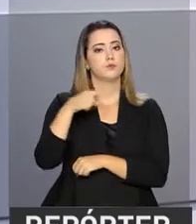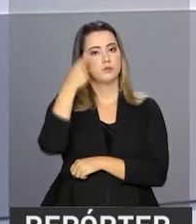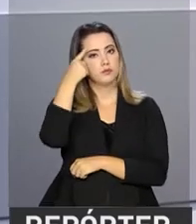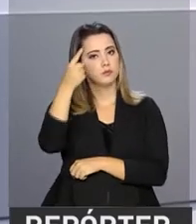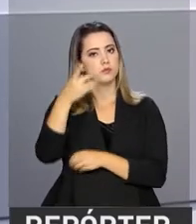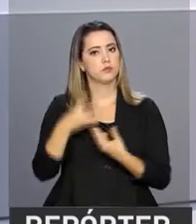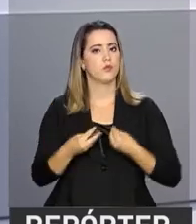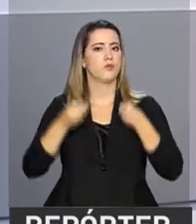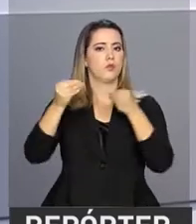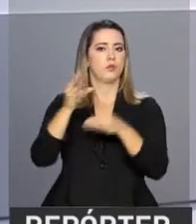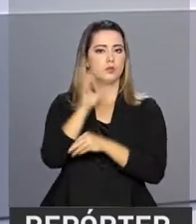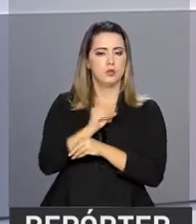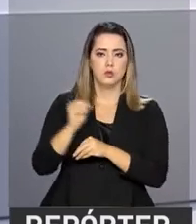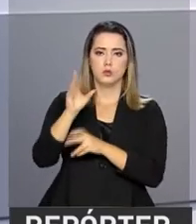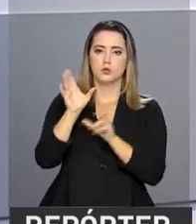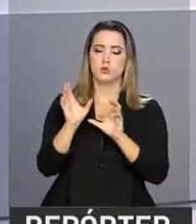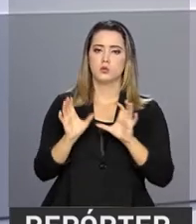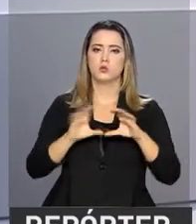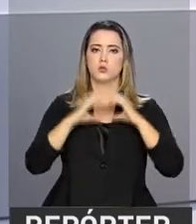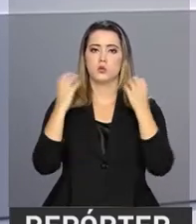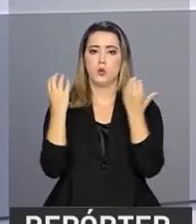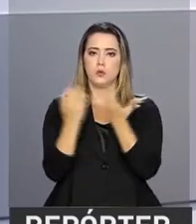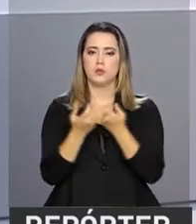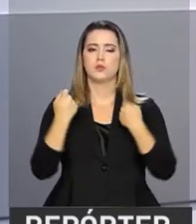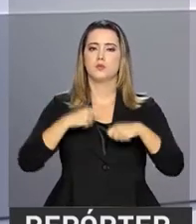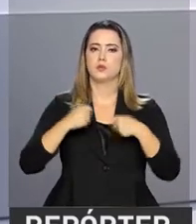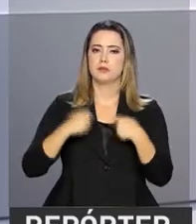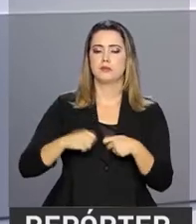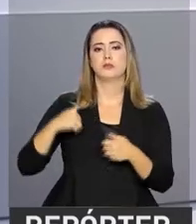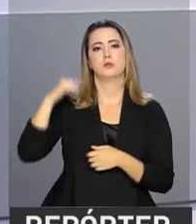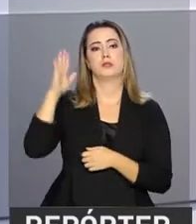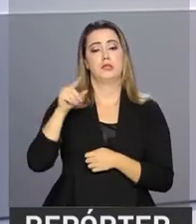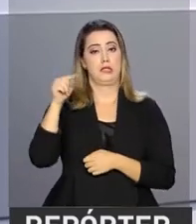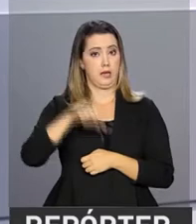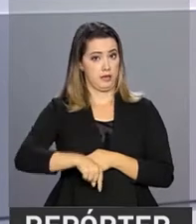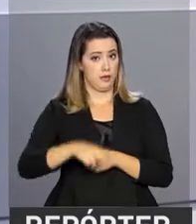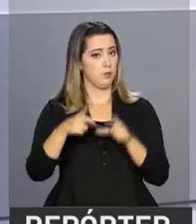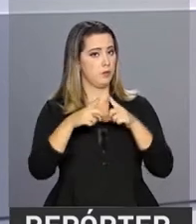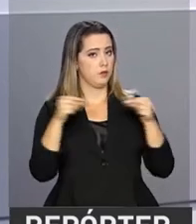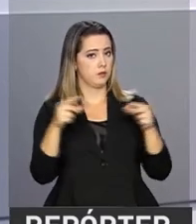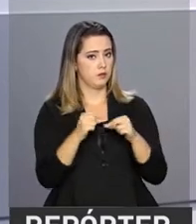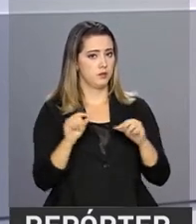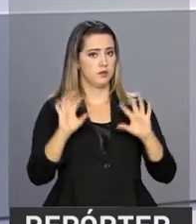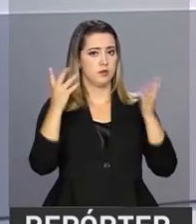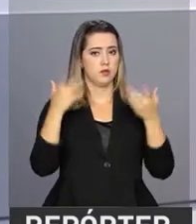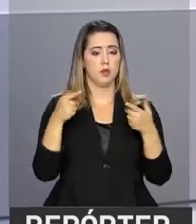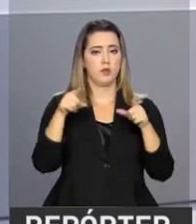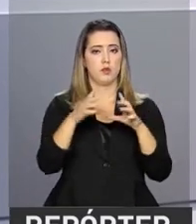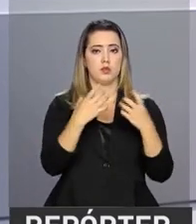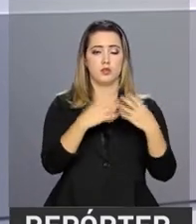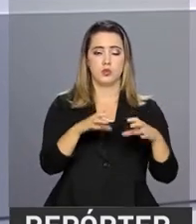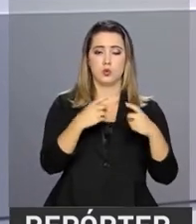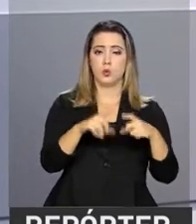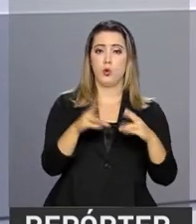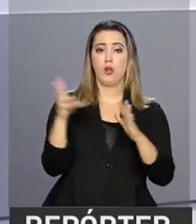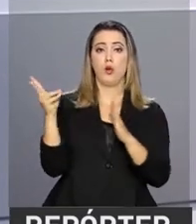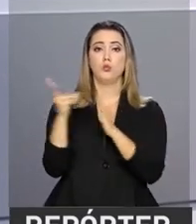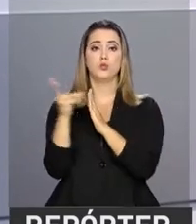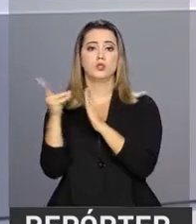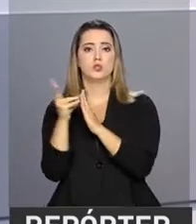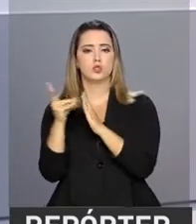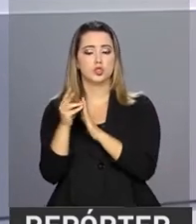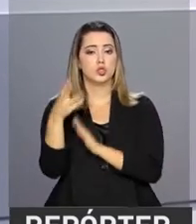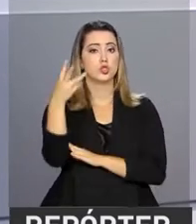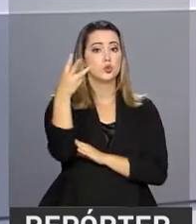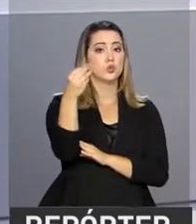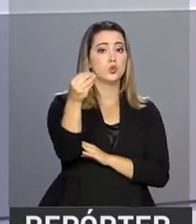idéia é garantir atendimento para as comunidades que mais precisam aqui em brasília o evento é no santuário dos pajés que abriga